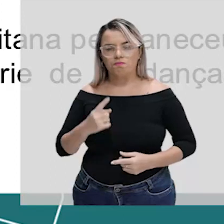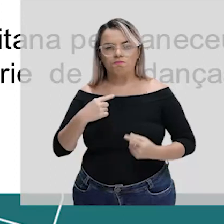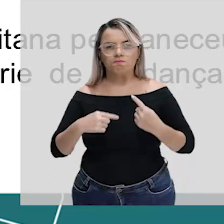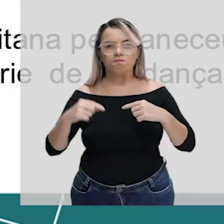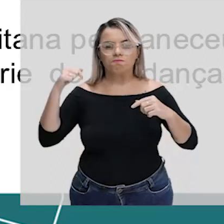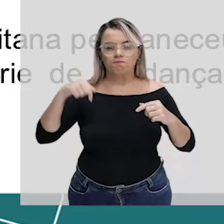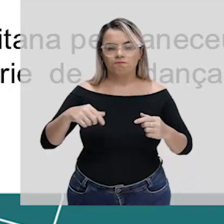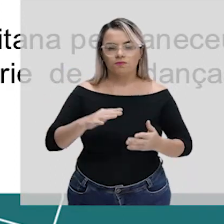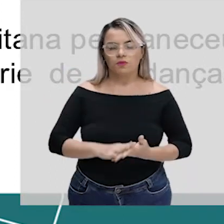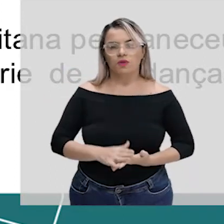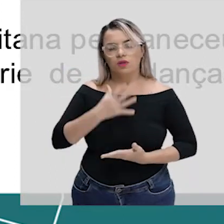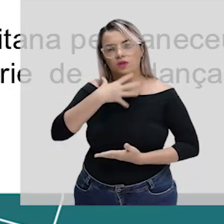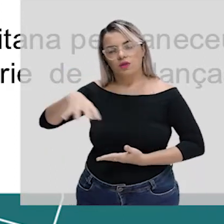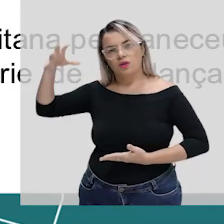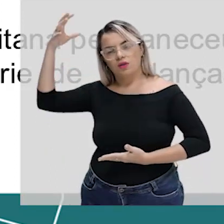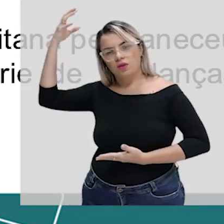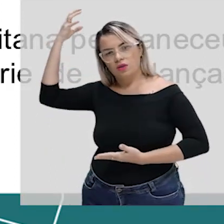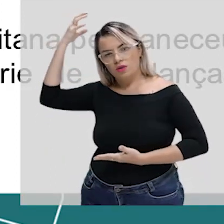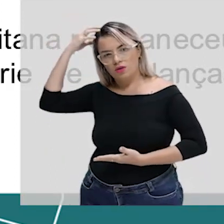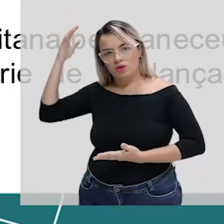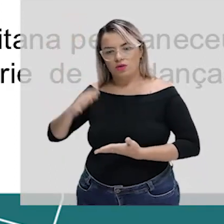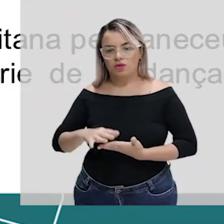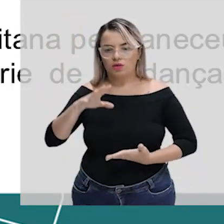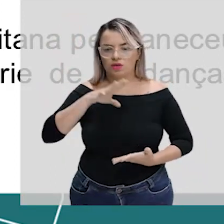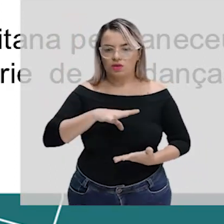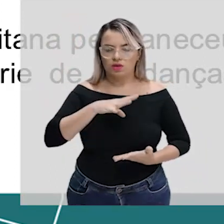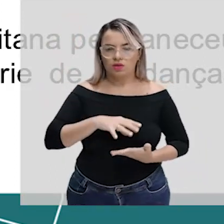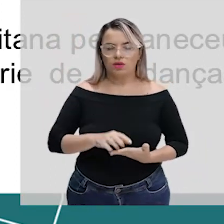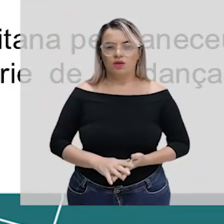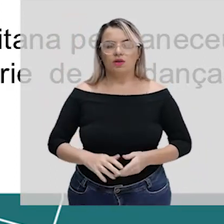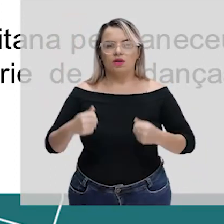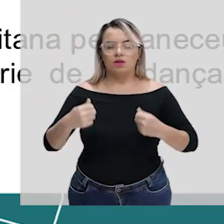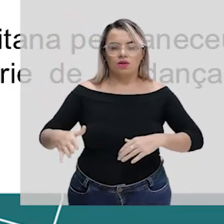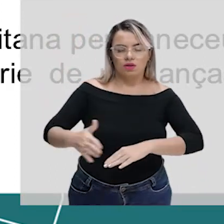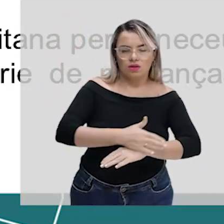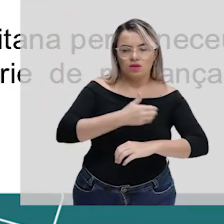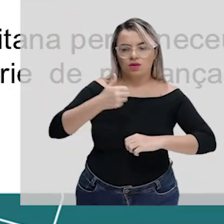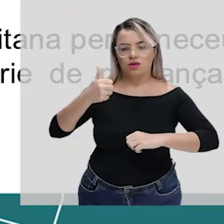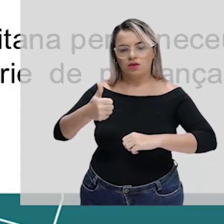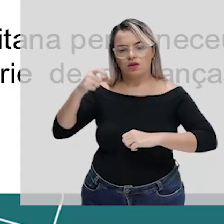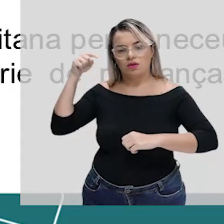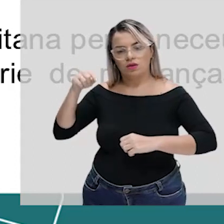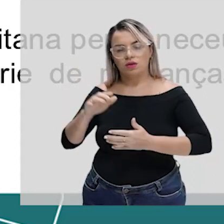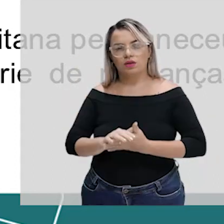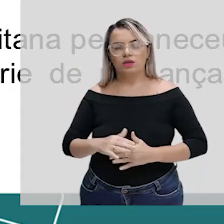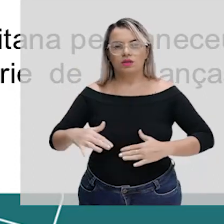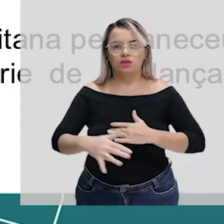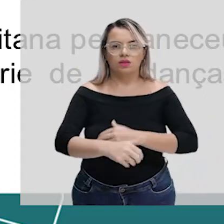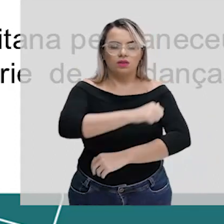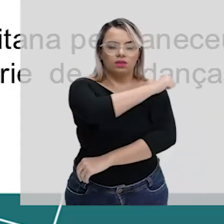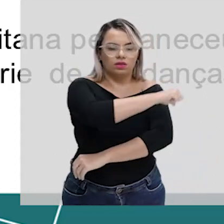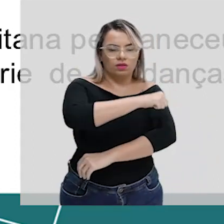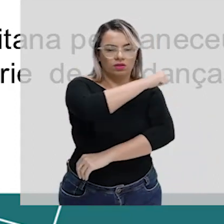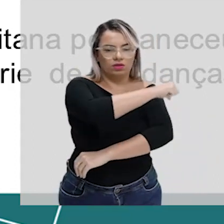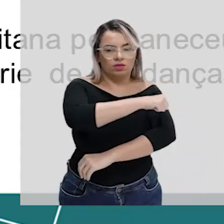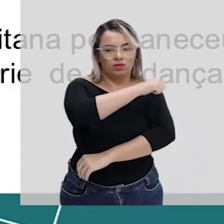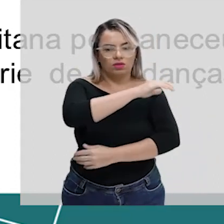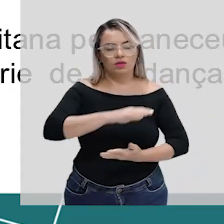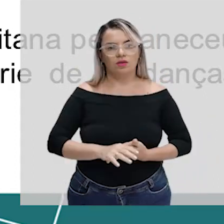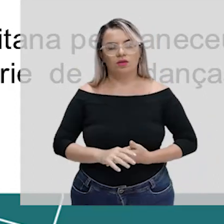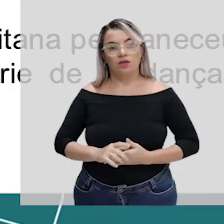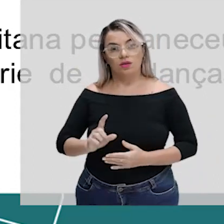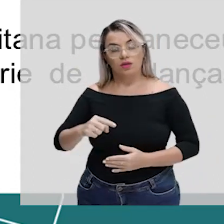foi necessário efetuar uma série de melhoramentos, de melhorias e benfeitorias no Rio de Janeiro, além